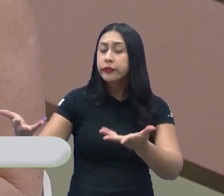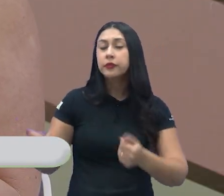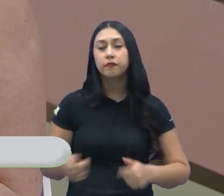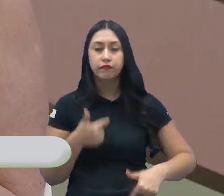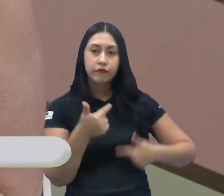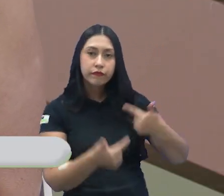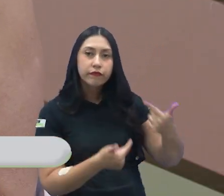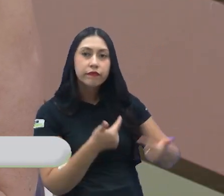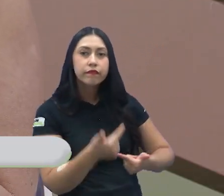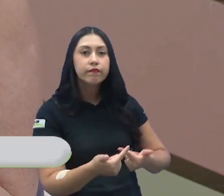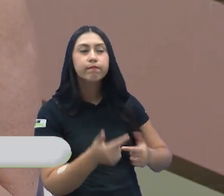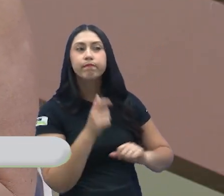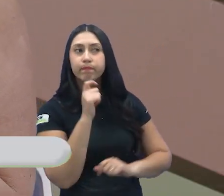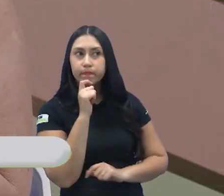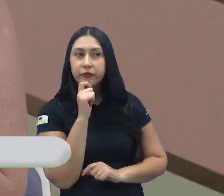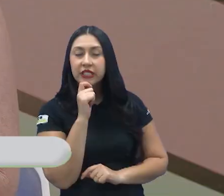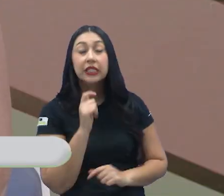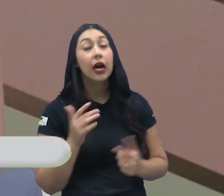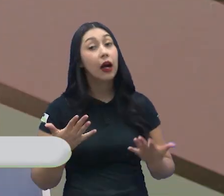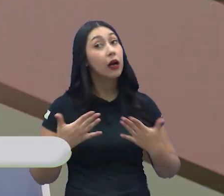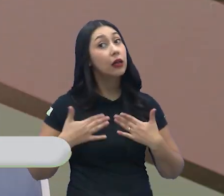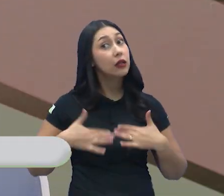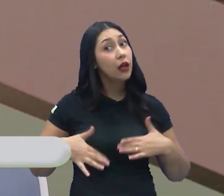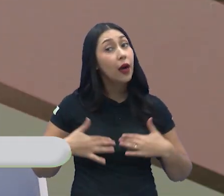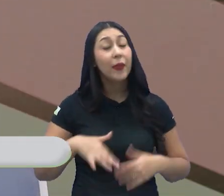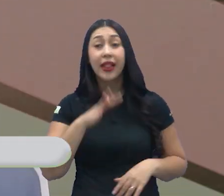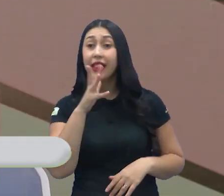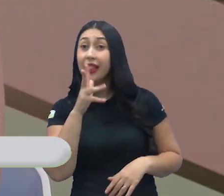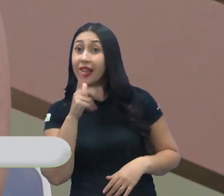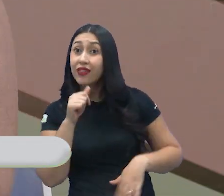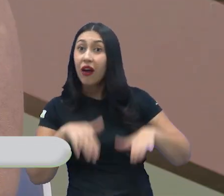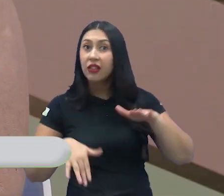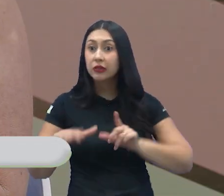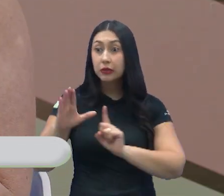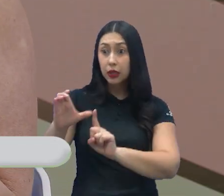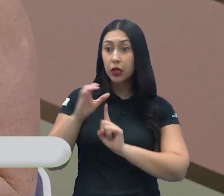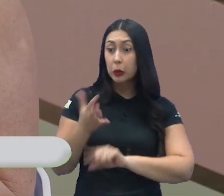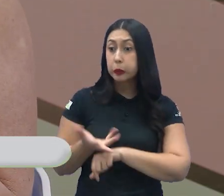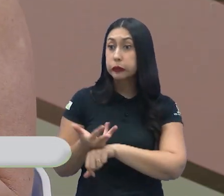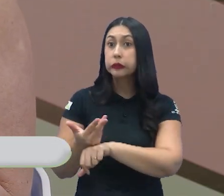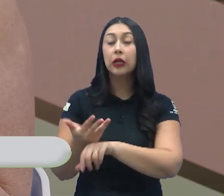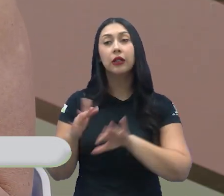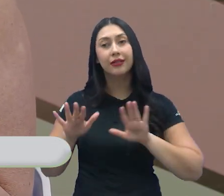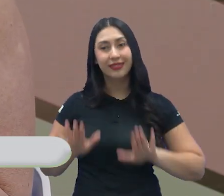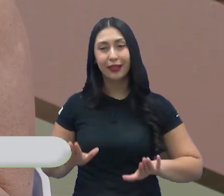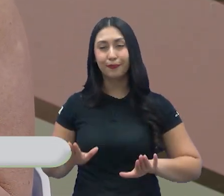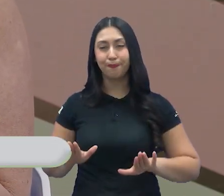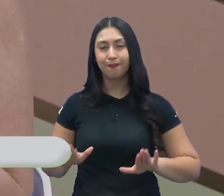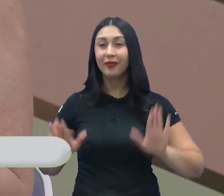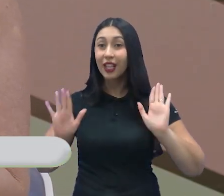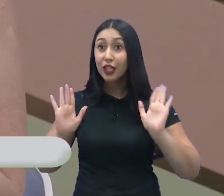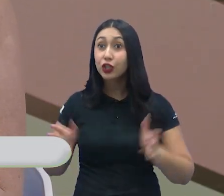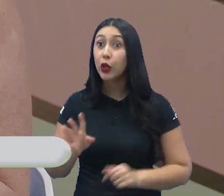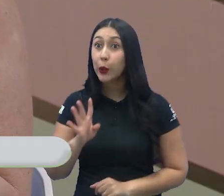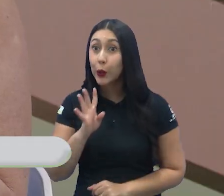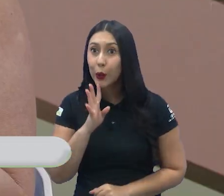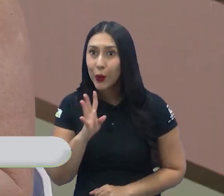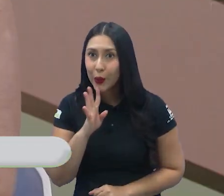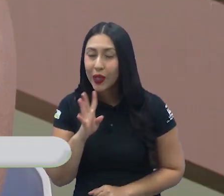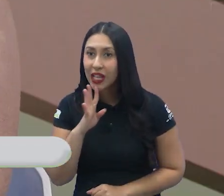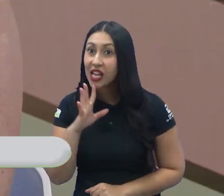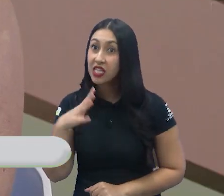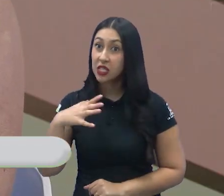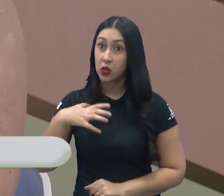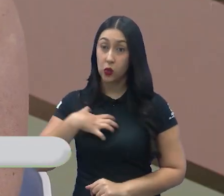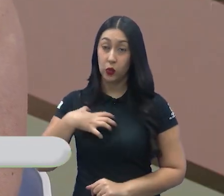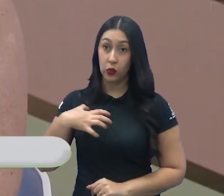trabalho. Ela é um pouco mais lenta e aí chega uma pessoa mais apressada. Então, quando você consegue trazer luz,